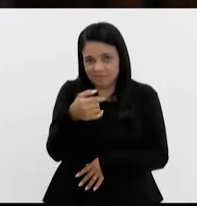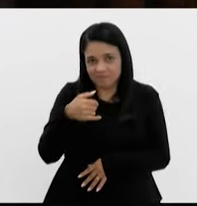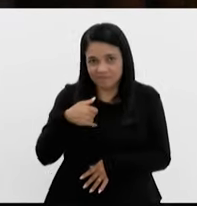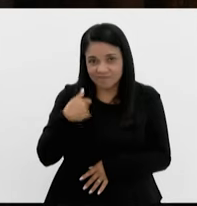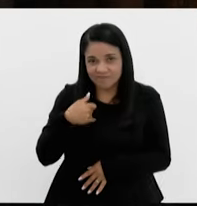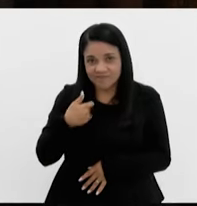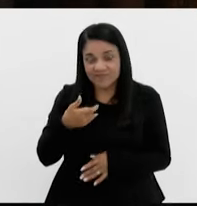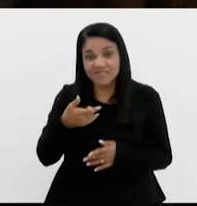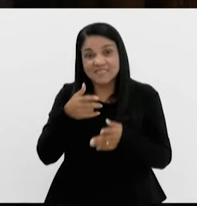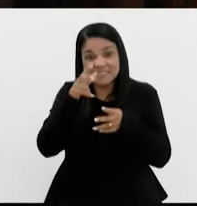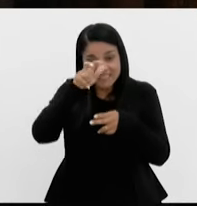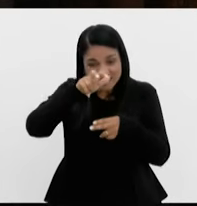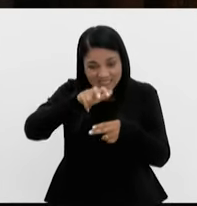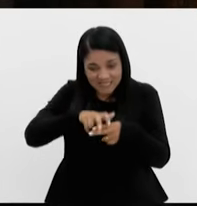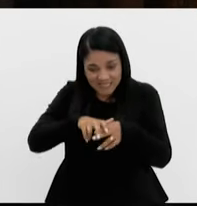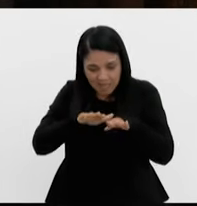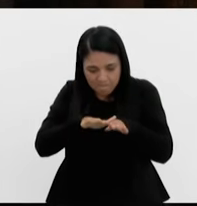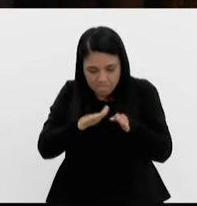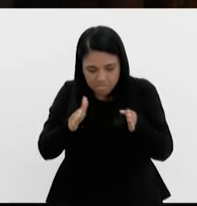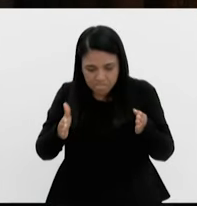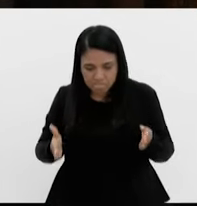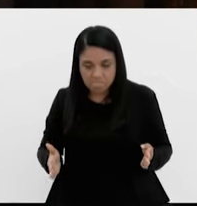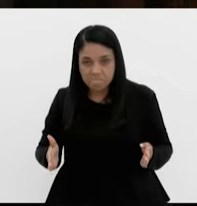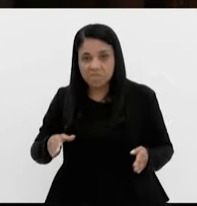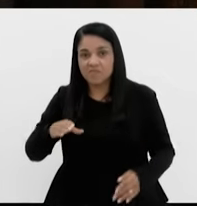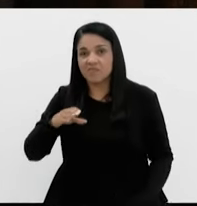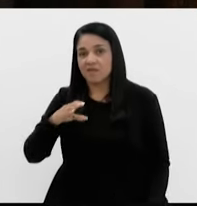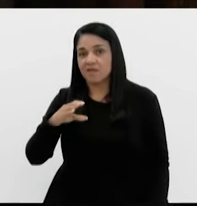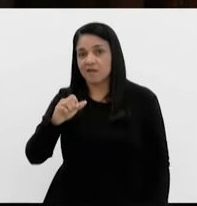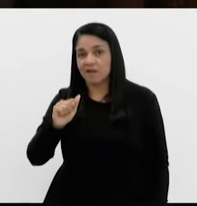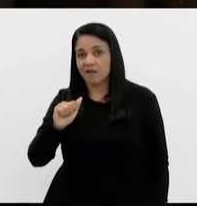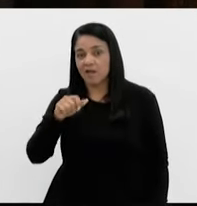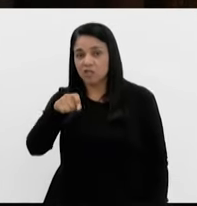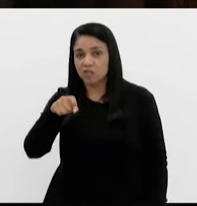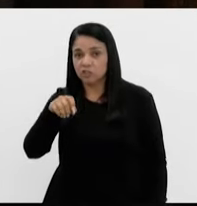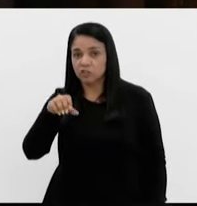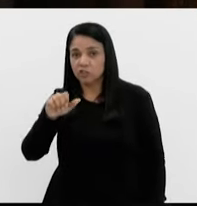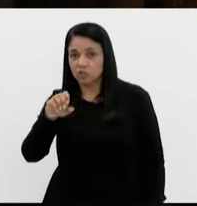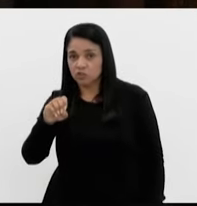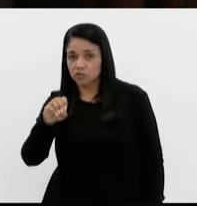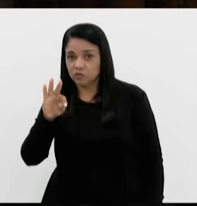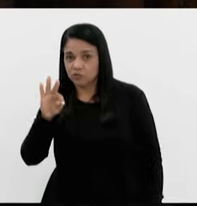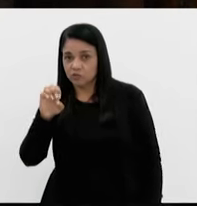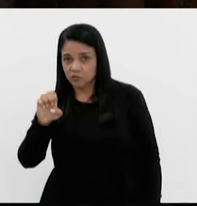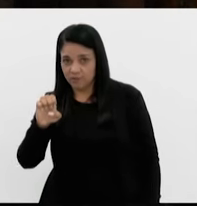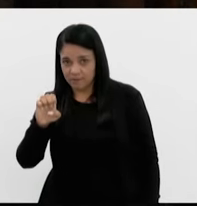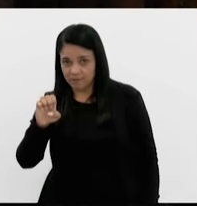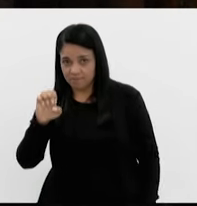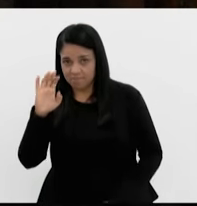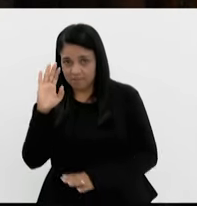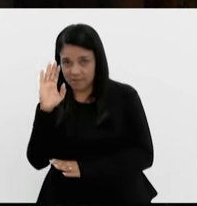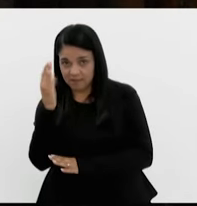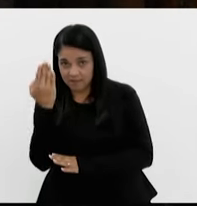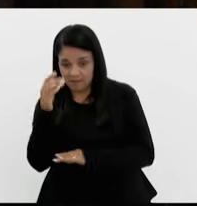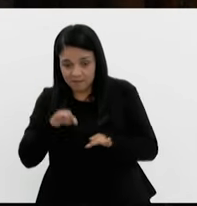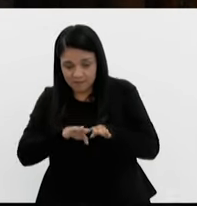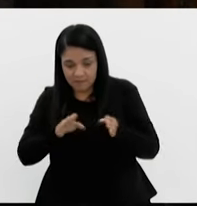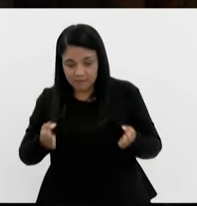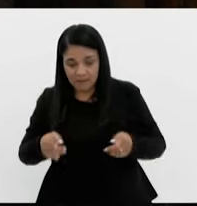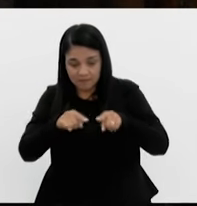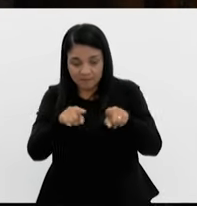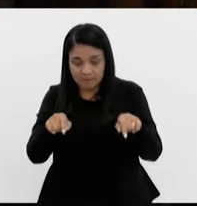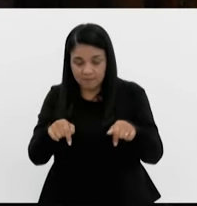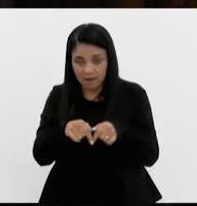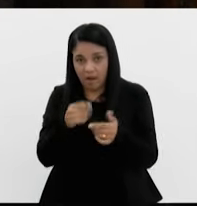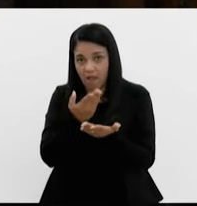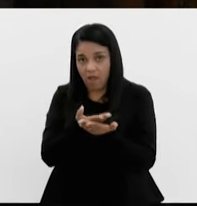para sentar Num caixote de madeira e a gente denunciou essa pouca vergonha assim como o meu irmão Vereador Rogério